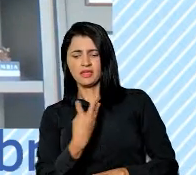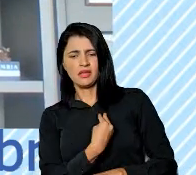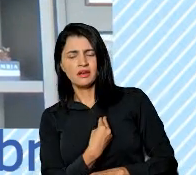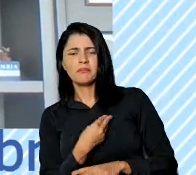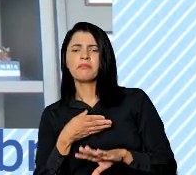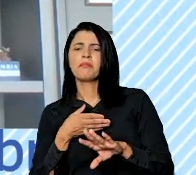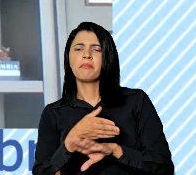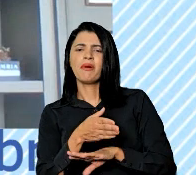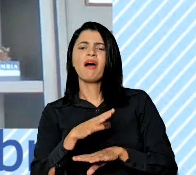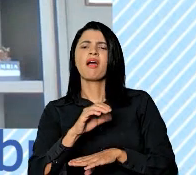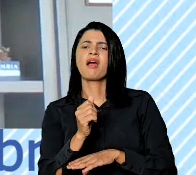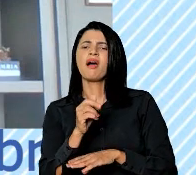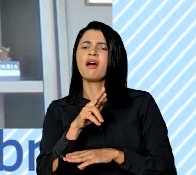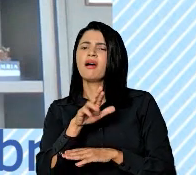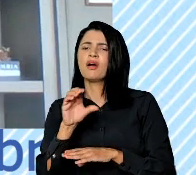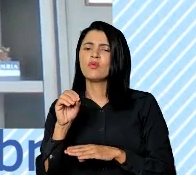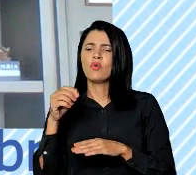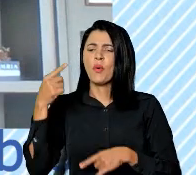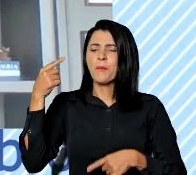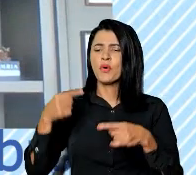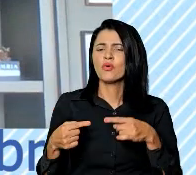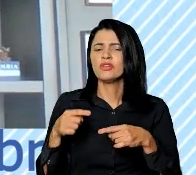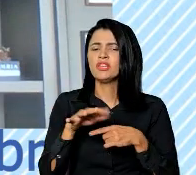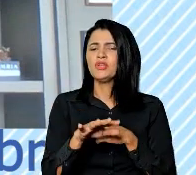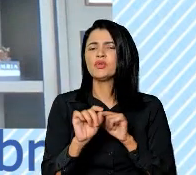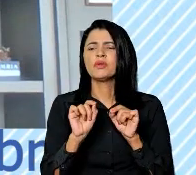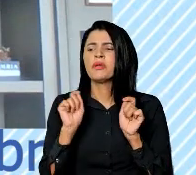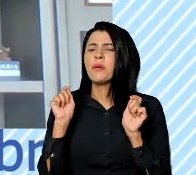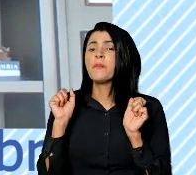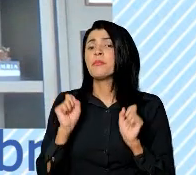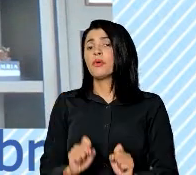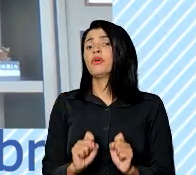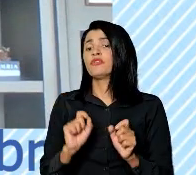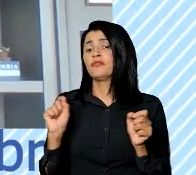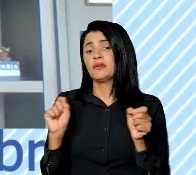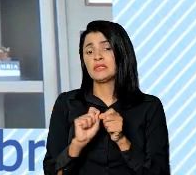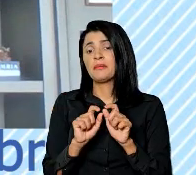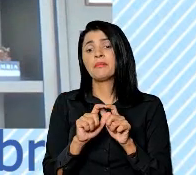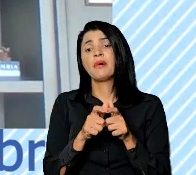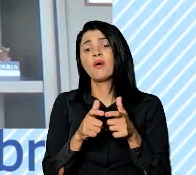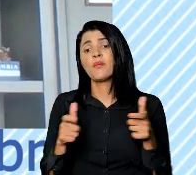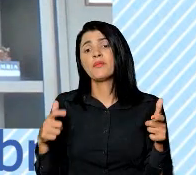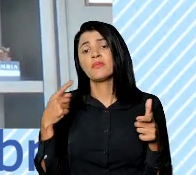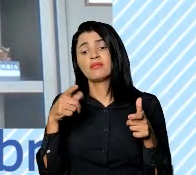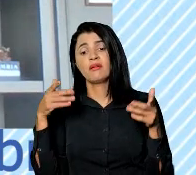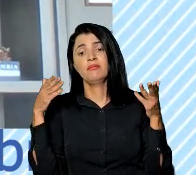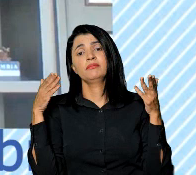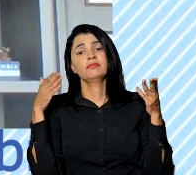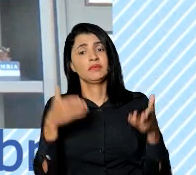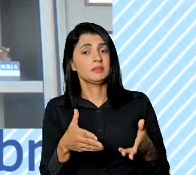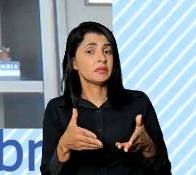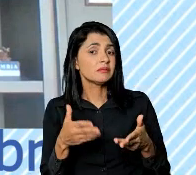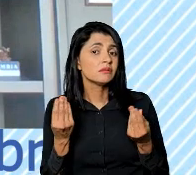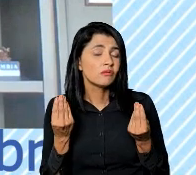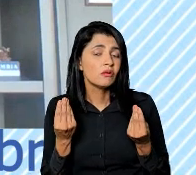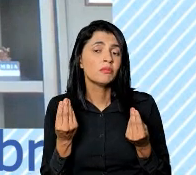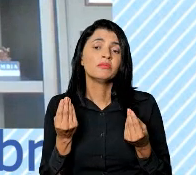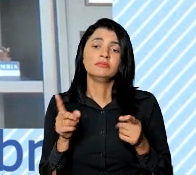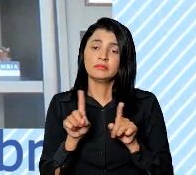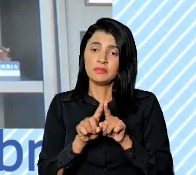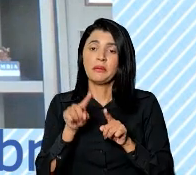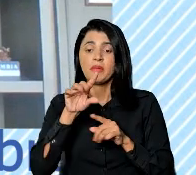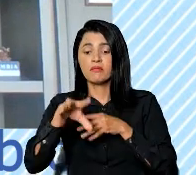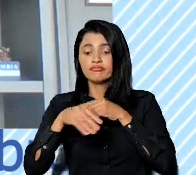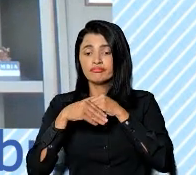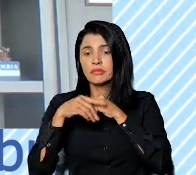cargos políticos e o que pode ser feito para ampliar a sua participação. E depois também ele agrega